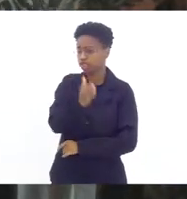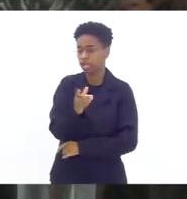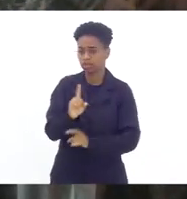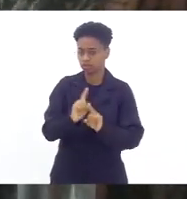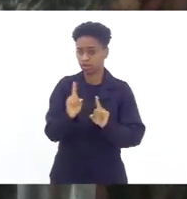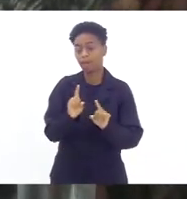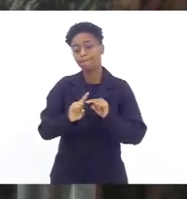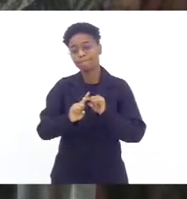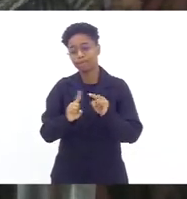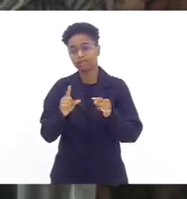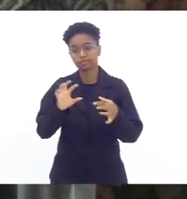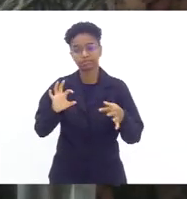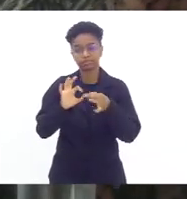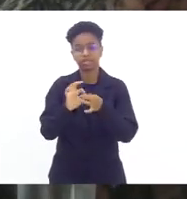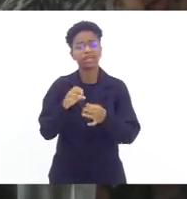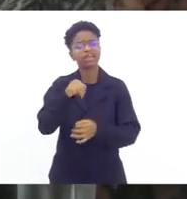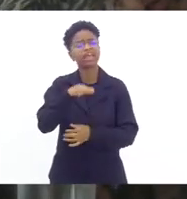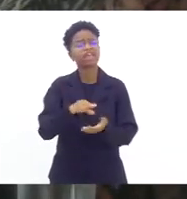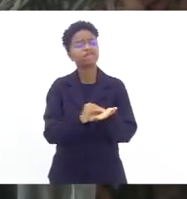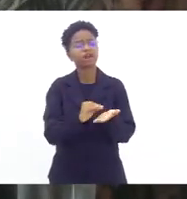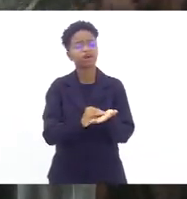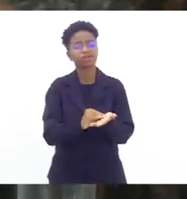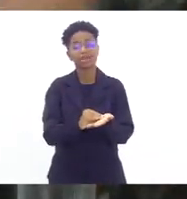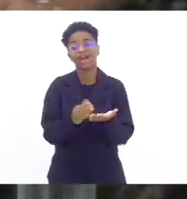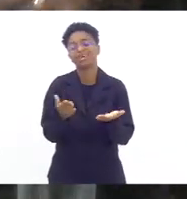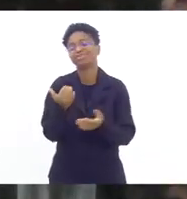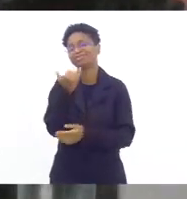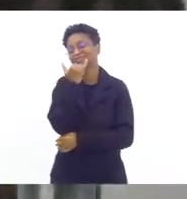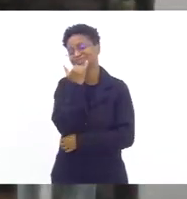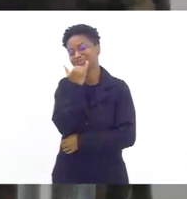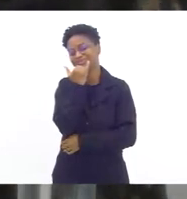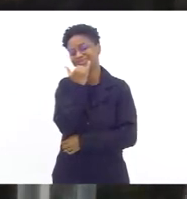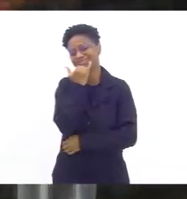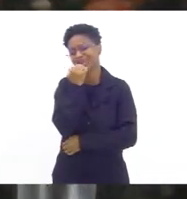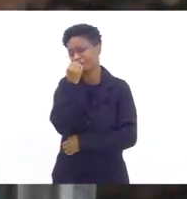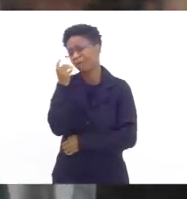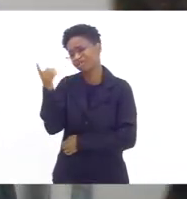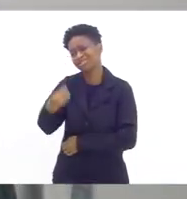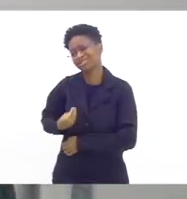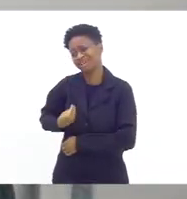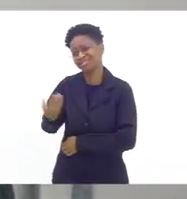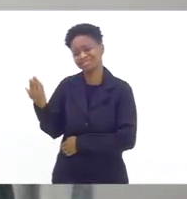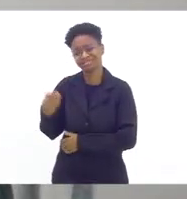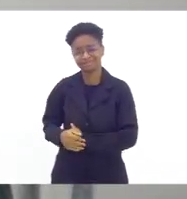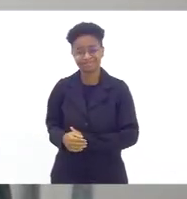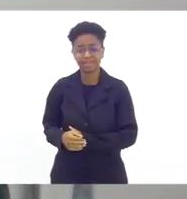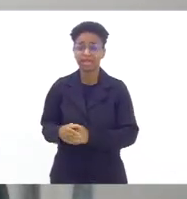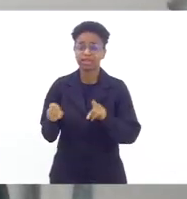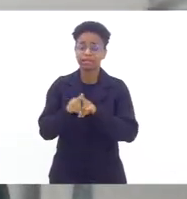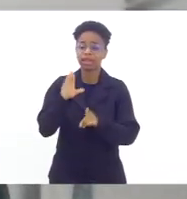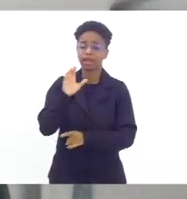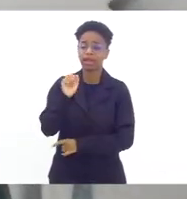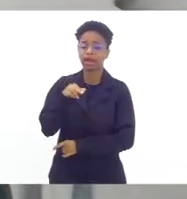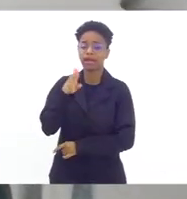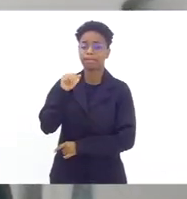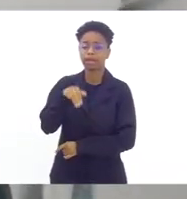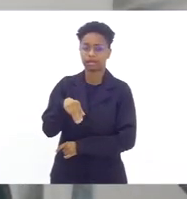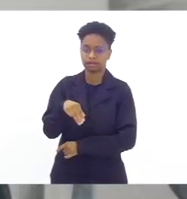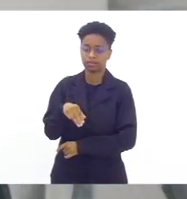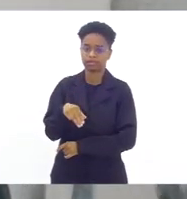mas tem que ver quem que eu não chamei ah ainda bem que você existe Doutora Carmem Lúcia